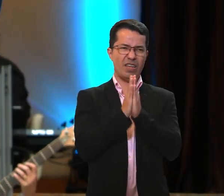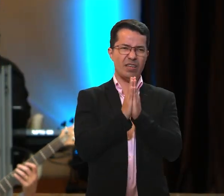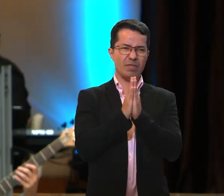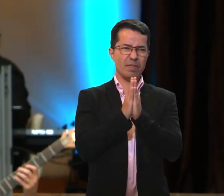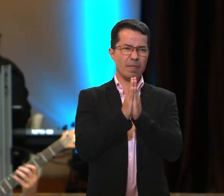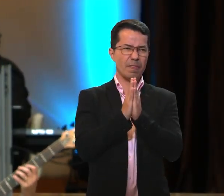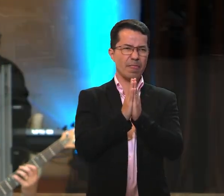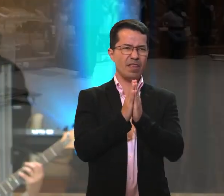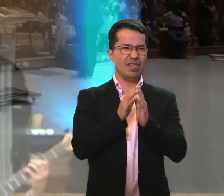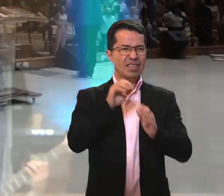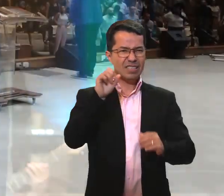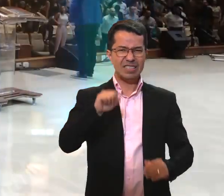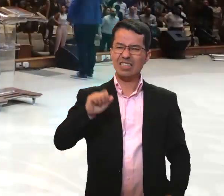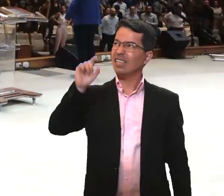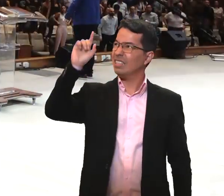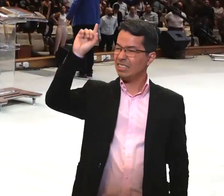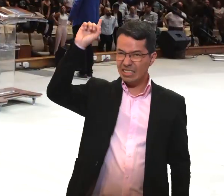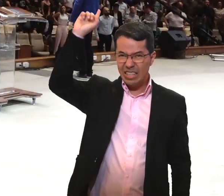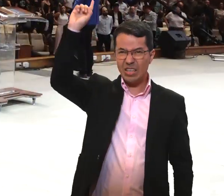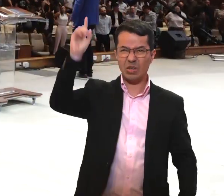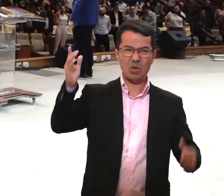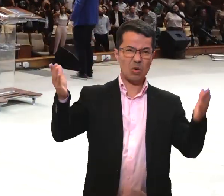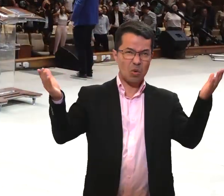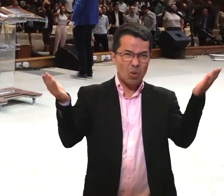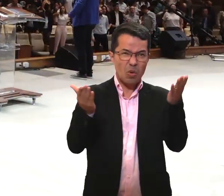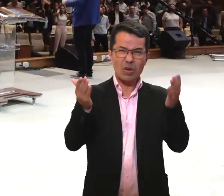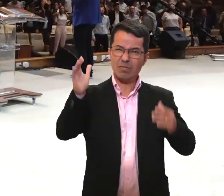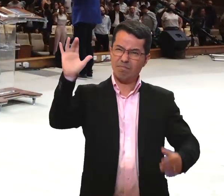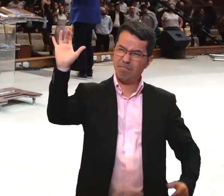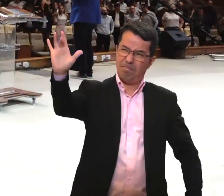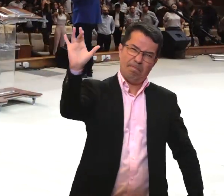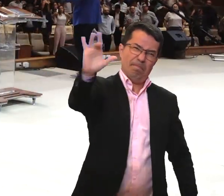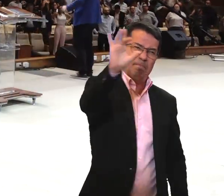sarar pessoas hoje neste lugar.